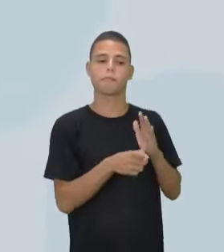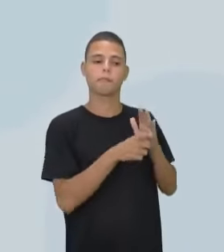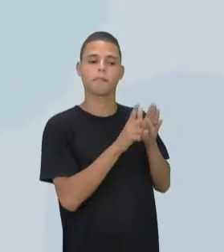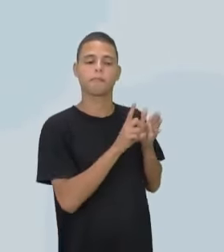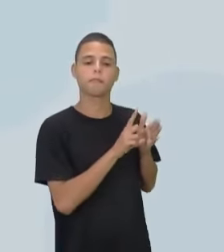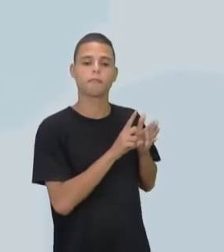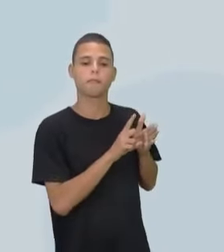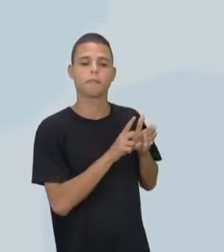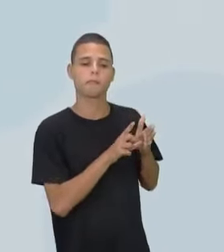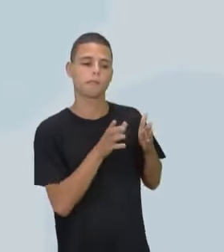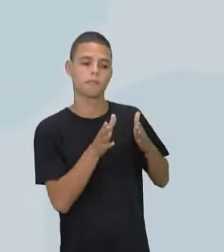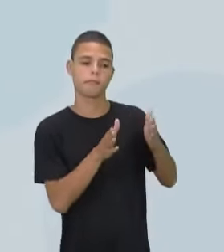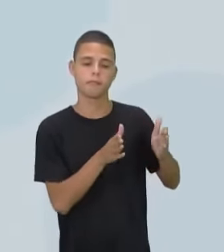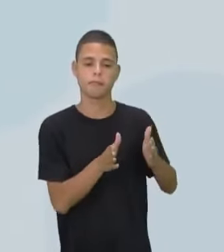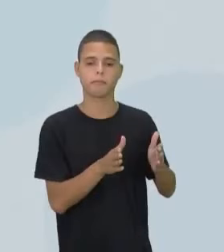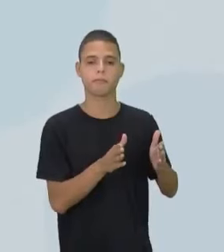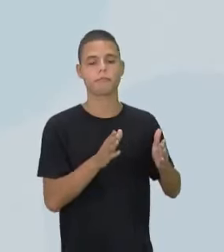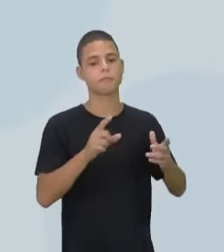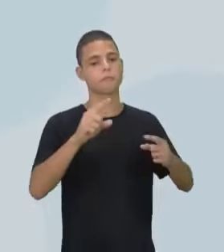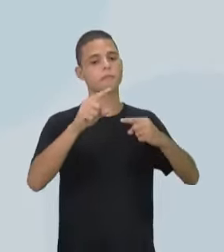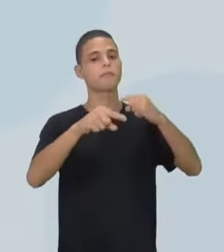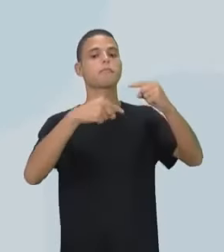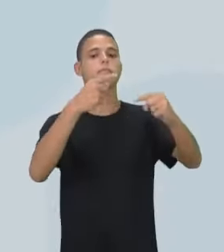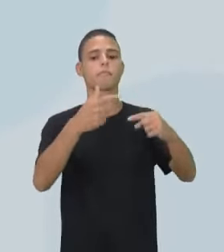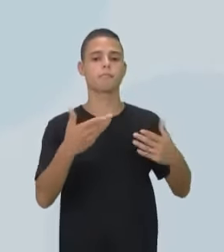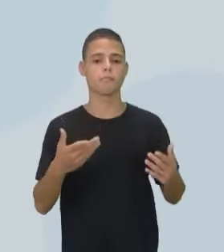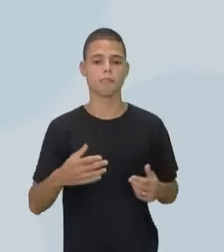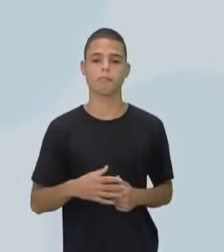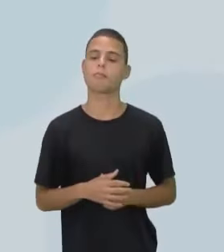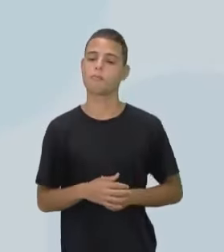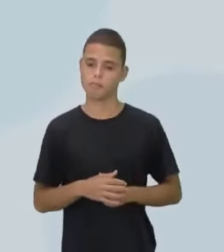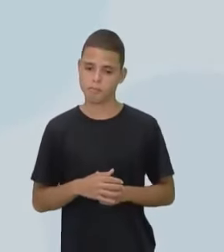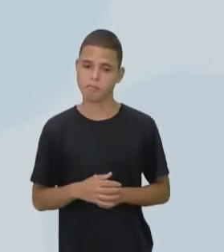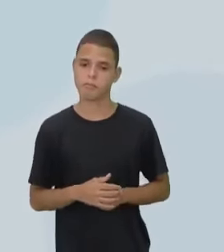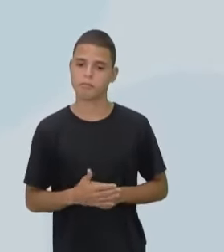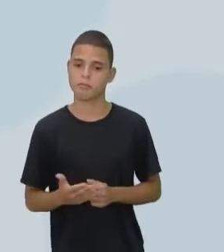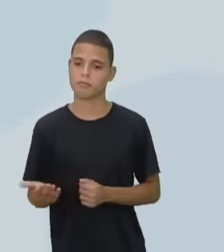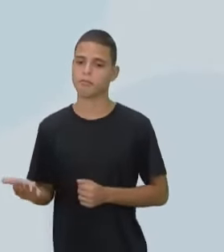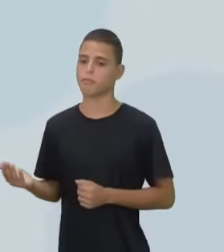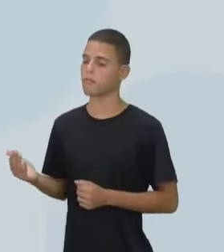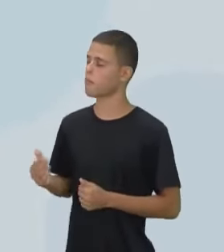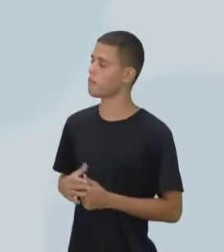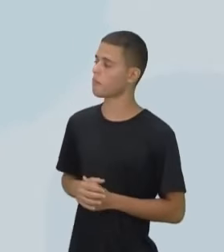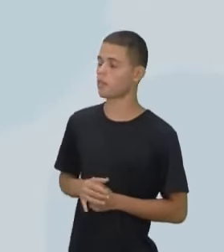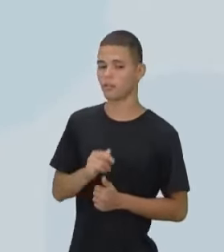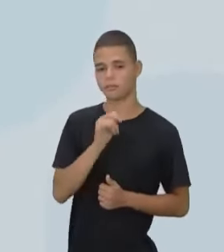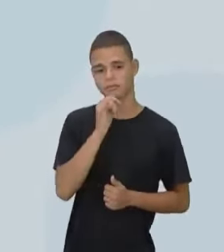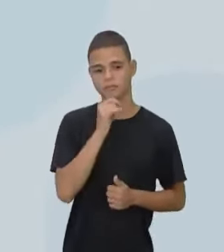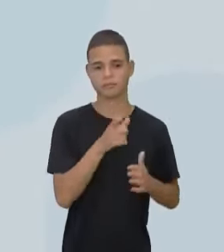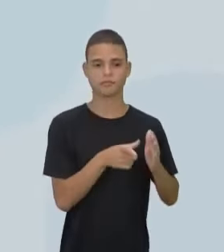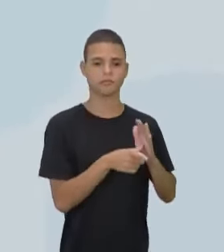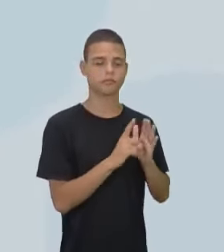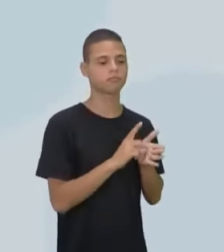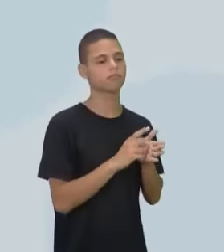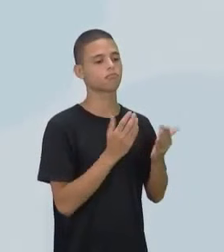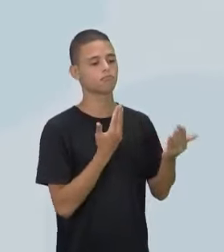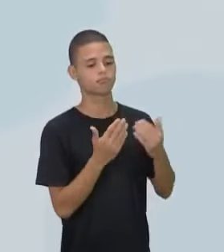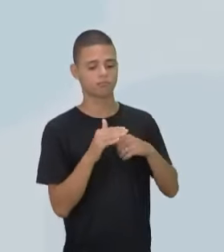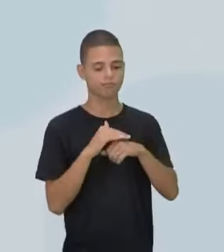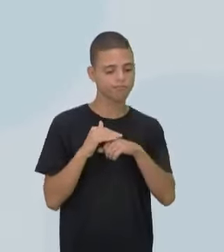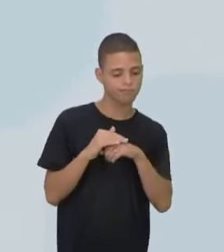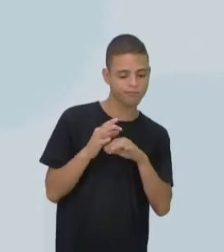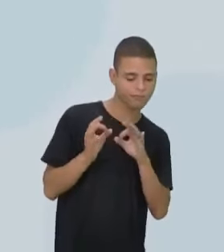antes, o durante ou o após o evento. Então essa imagem mostra um pouquinho. Então antes eu estou falando de prevenção,